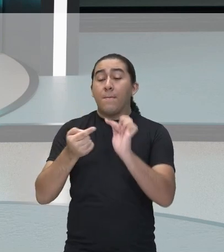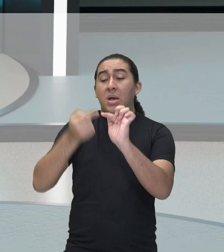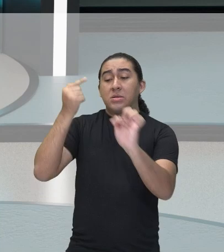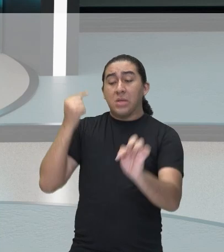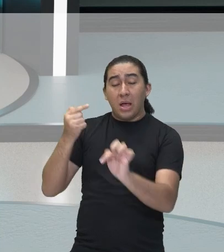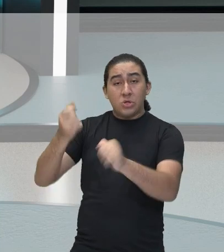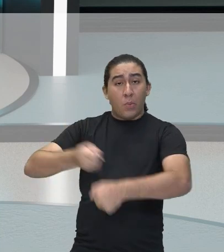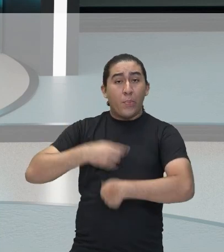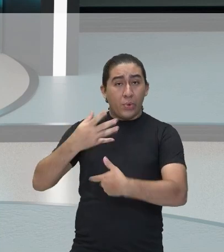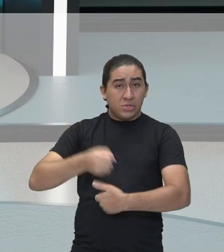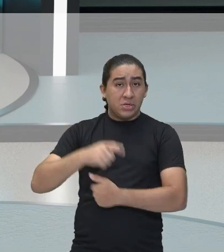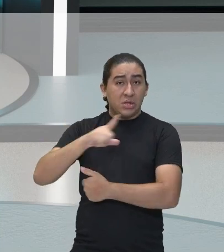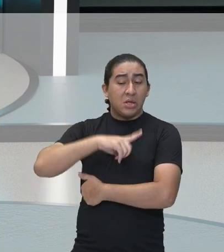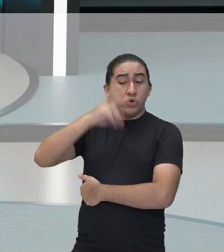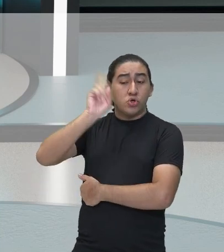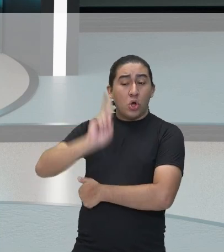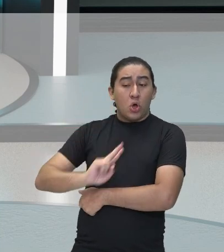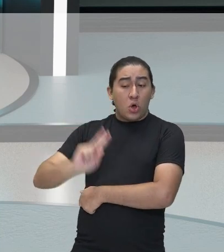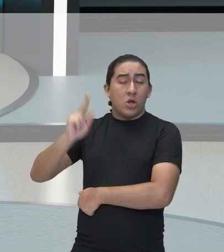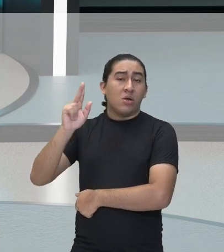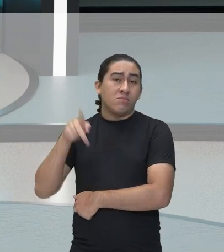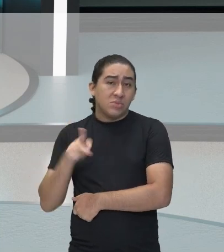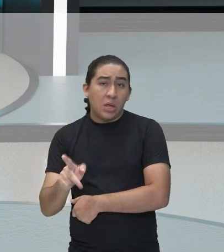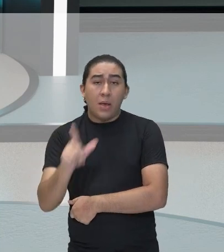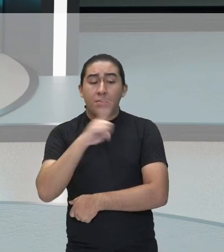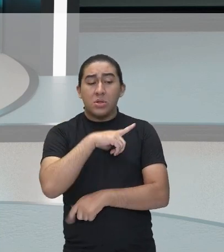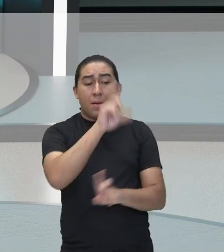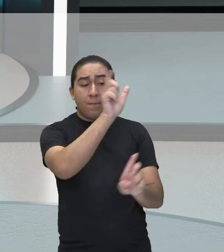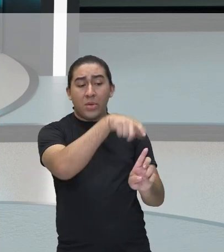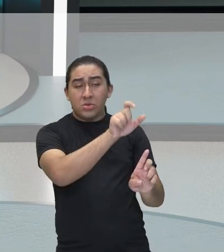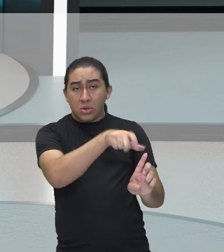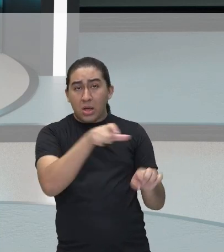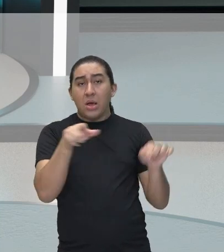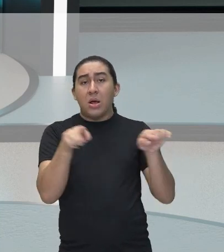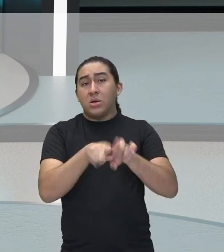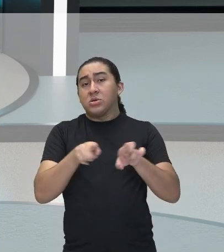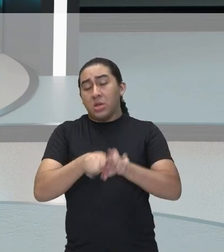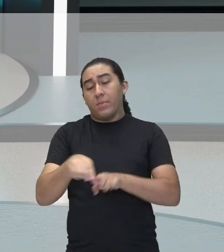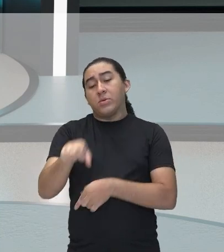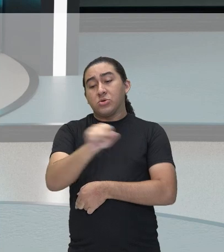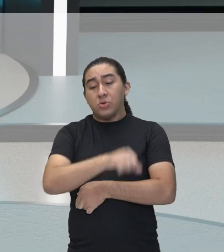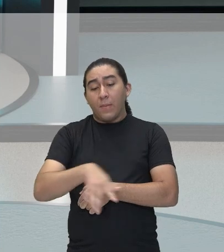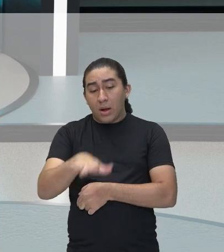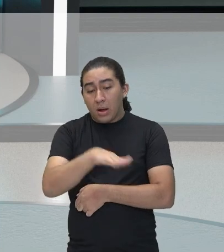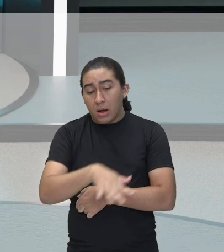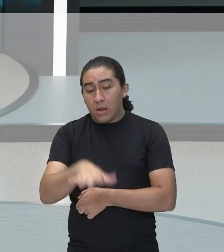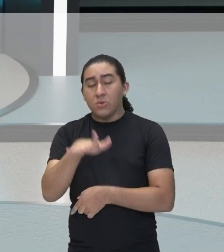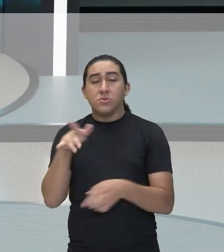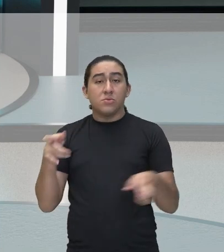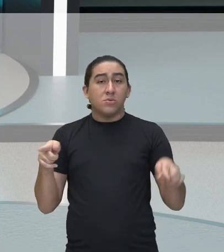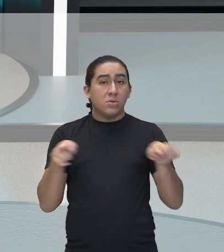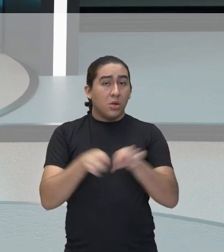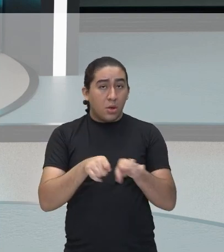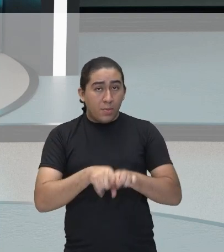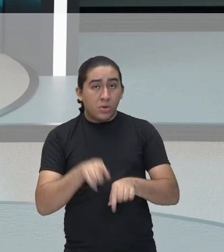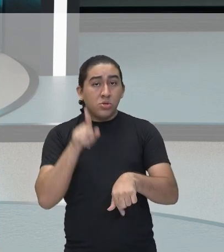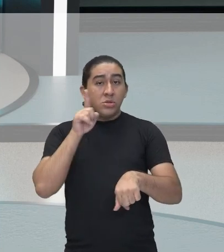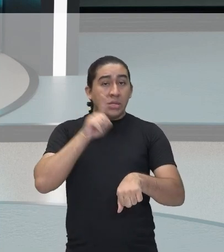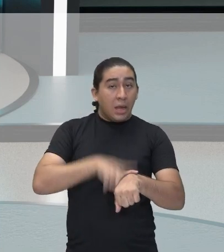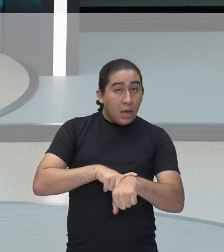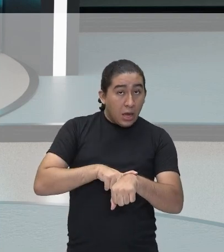nas narrativas, vai ter sempre personagem, vai ter o ambiente, vai ter o tempo em que